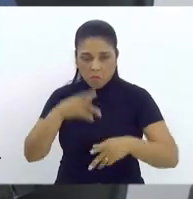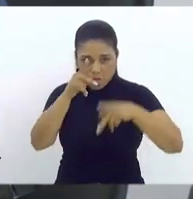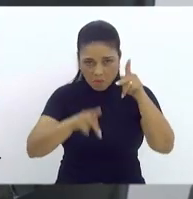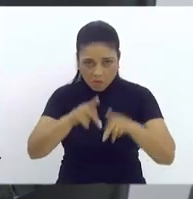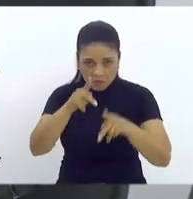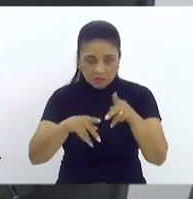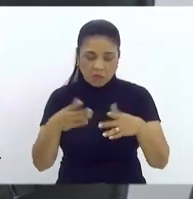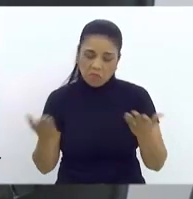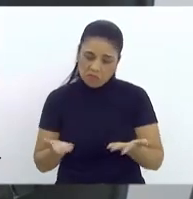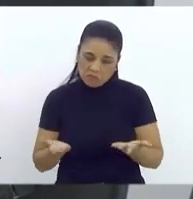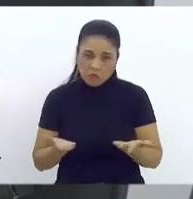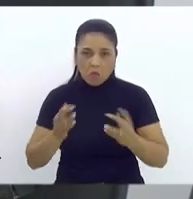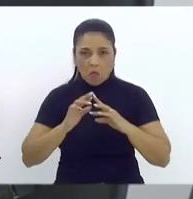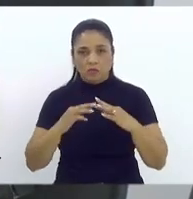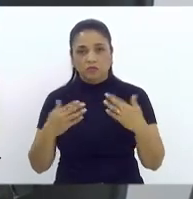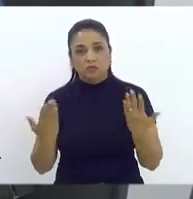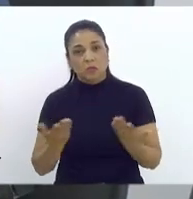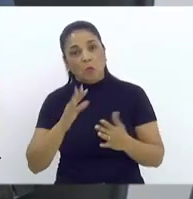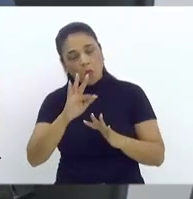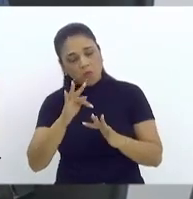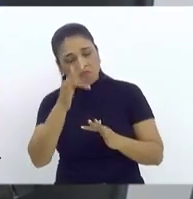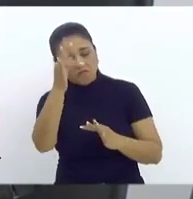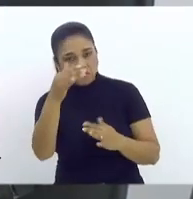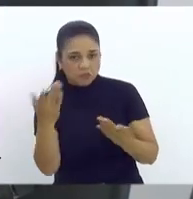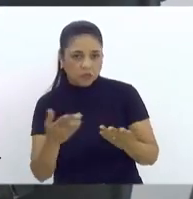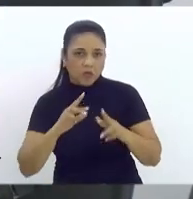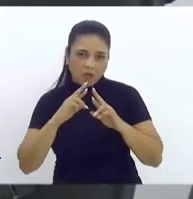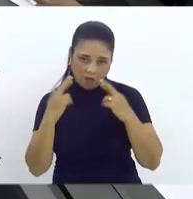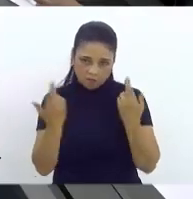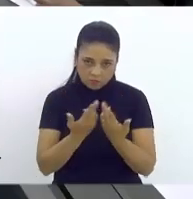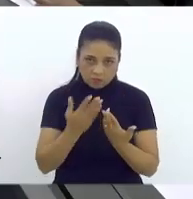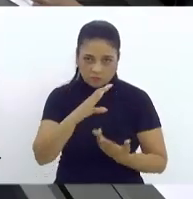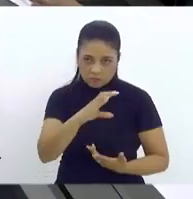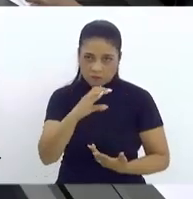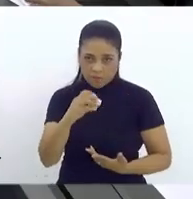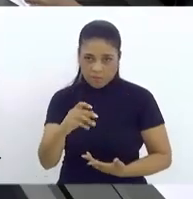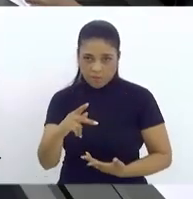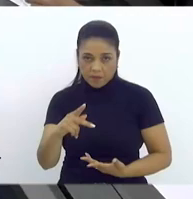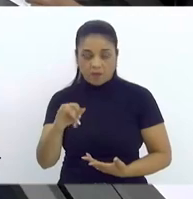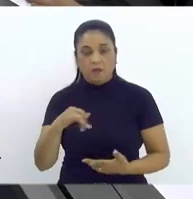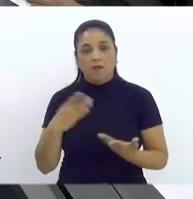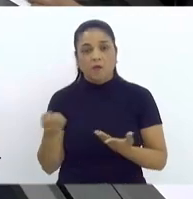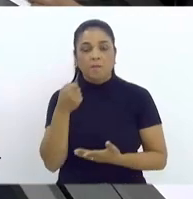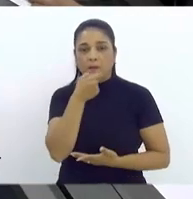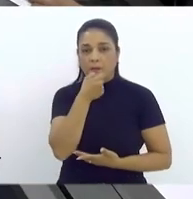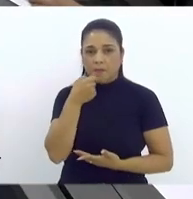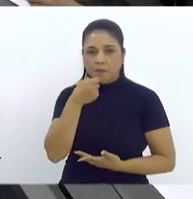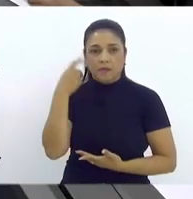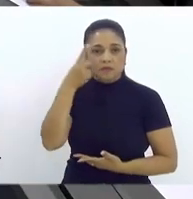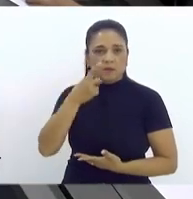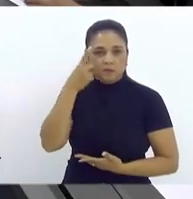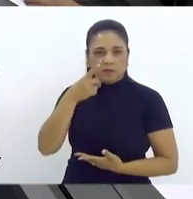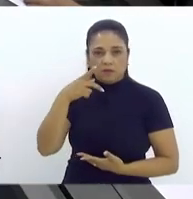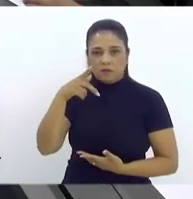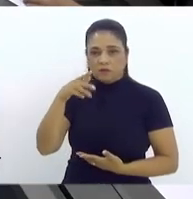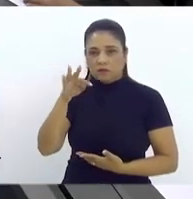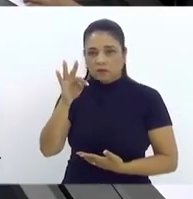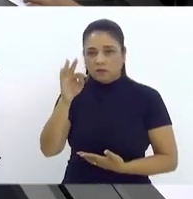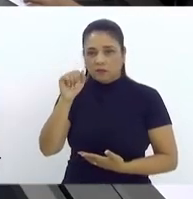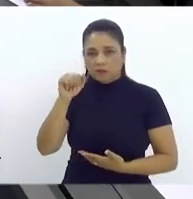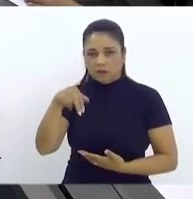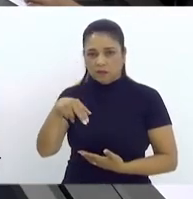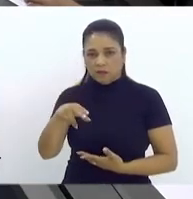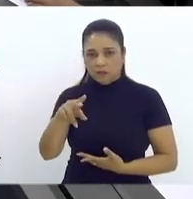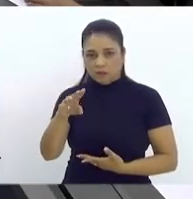sessão ou por escrito para a próxima. Então, vou passar a palavra para o deputado Tandi, depois, na sequência, a gente continuar aqui